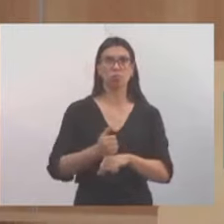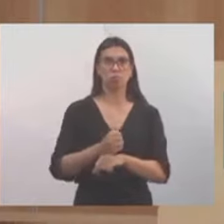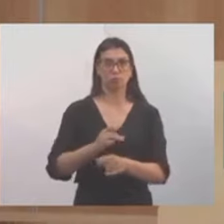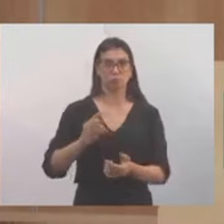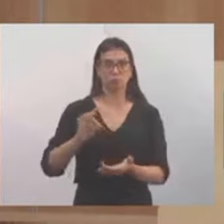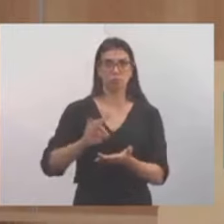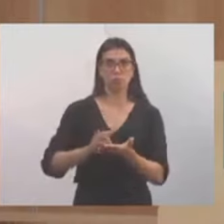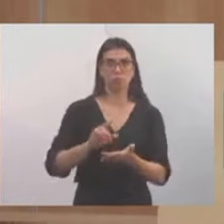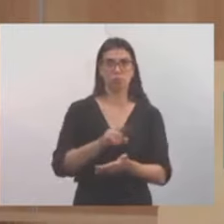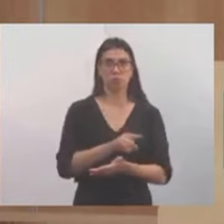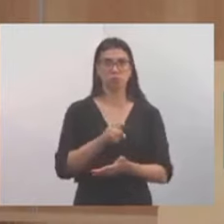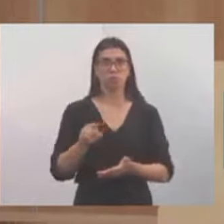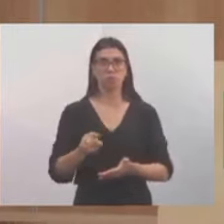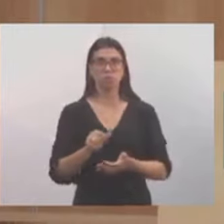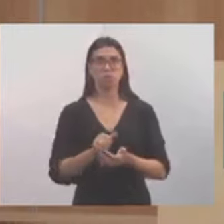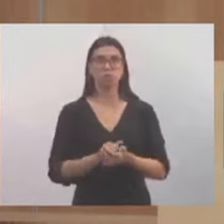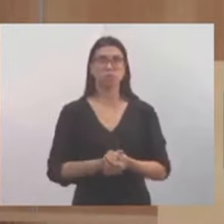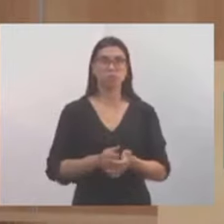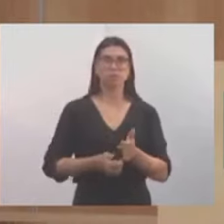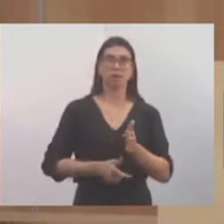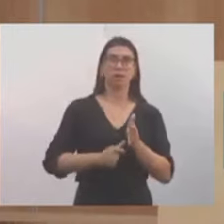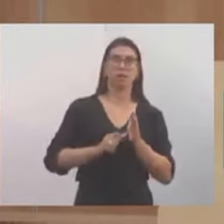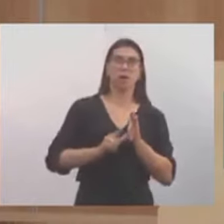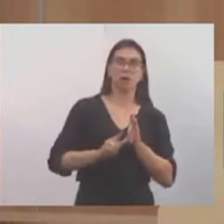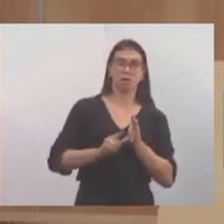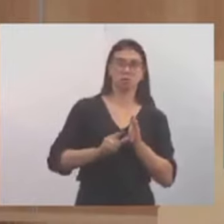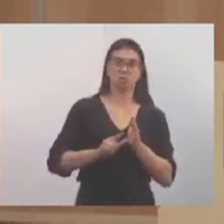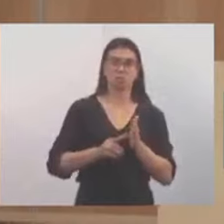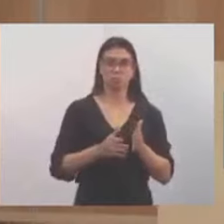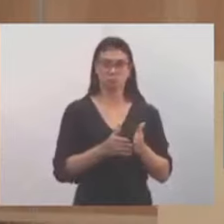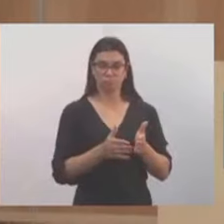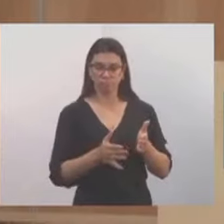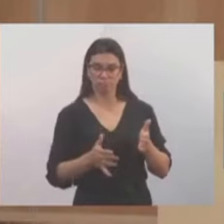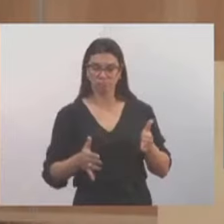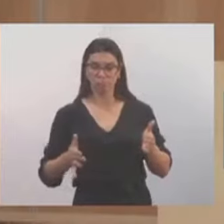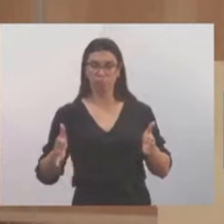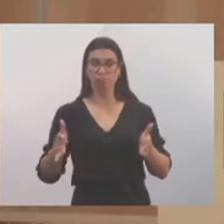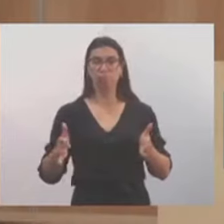trabalham. Trabalho antes, durante e depois.